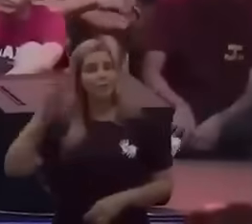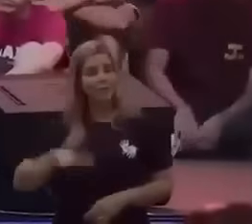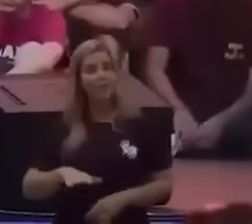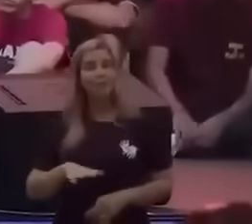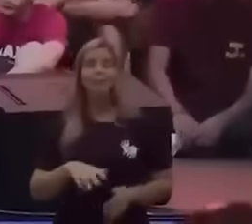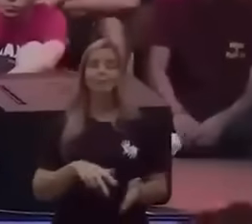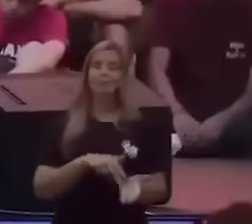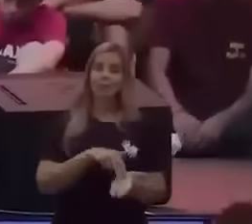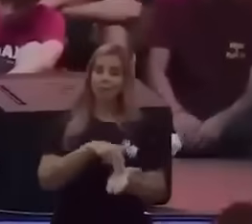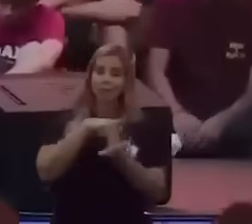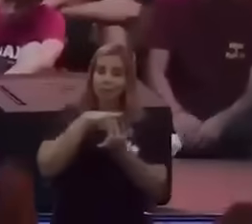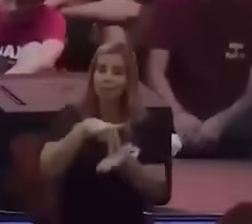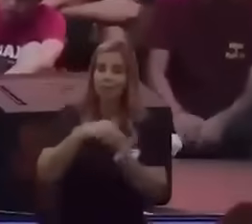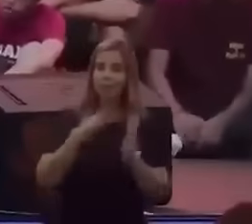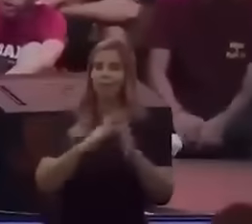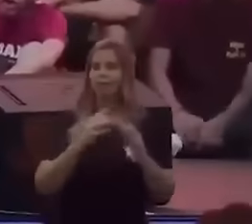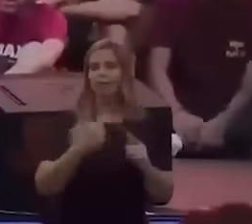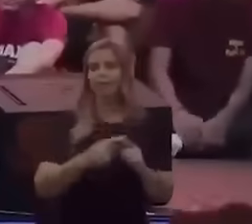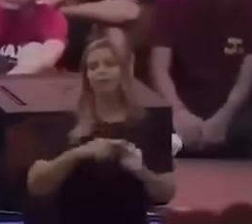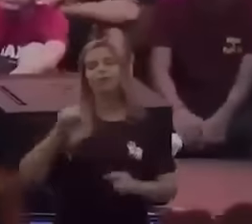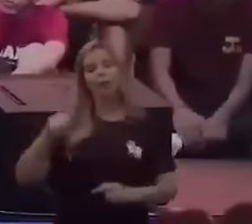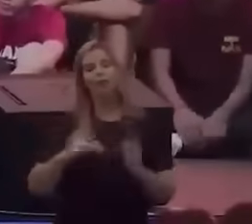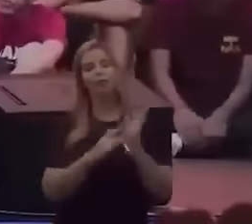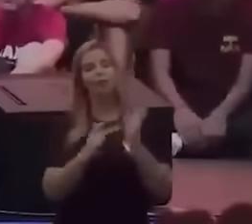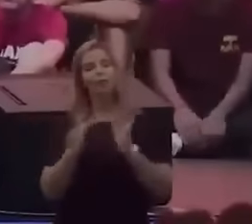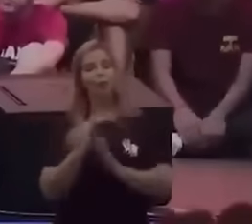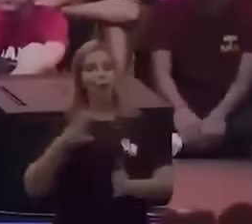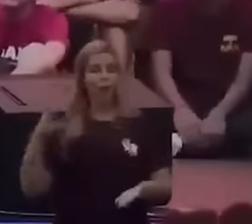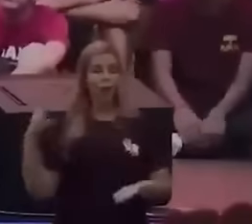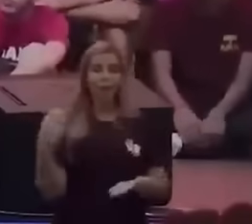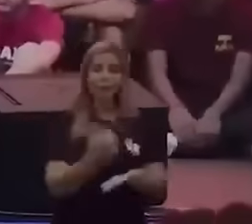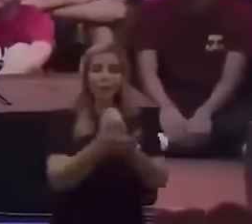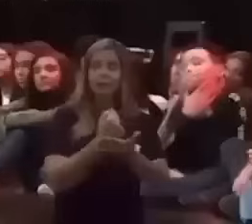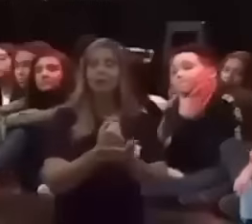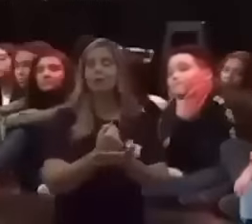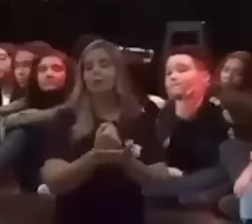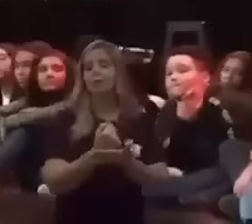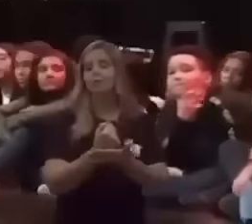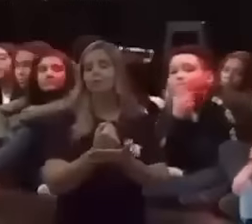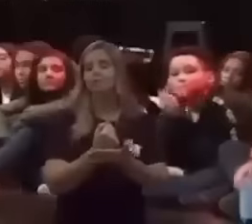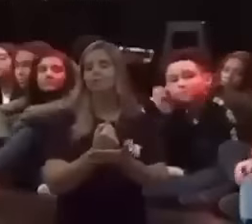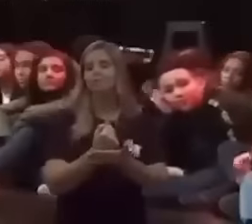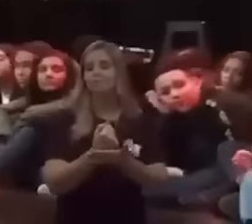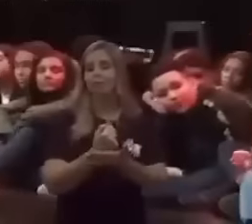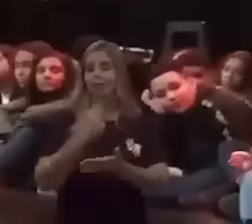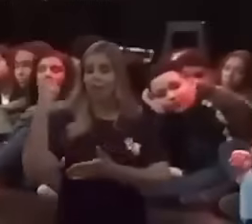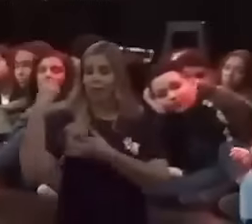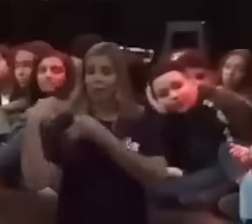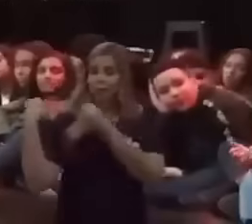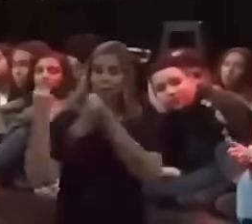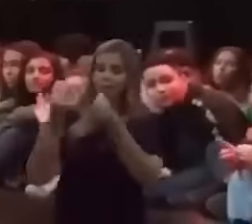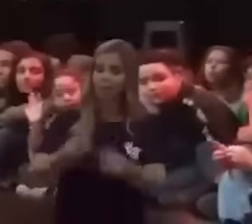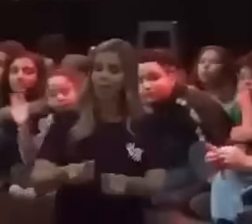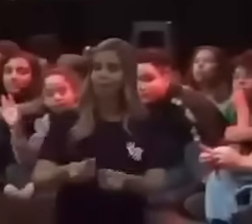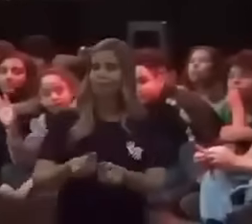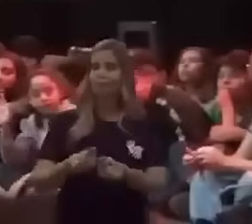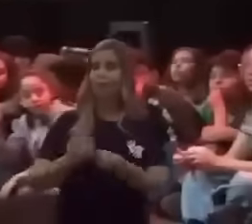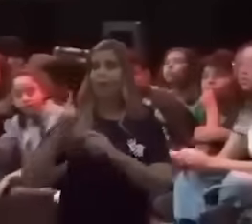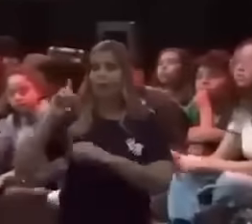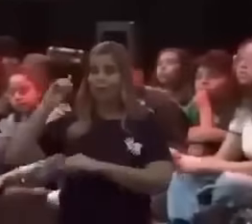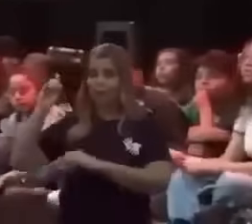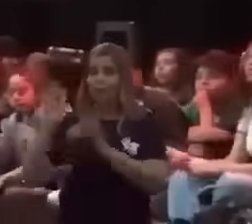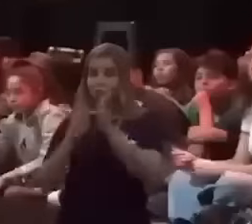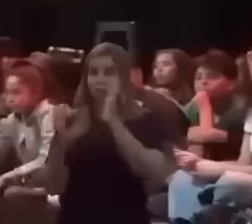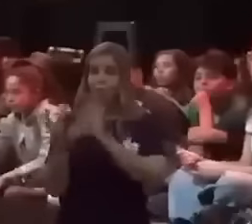igreja é o próprio Senhor Jesus. A salvação é obra dele. Ele quem dá arrependimento para a vida, ele quem dá a